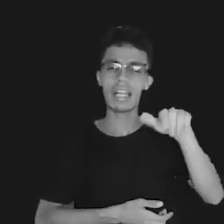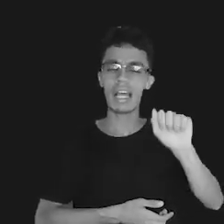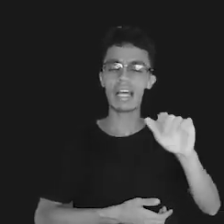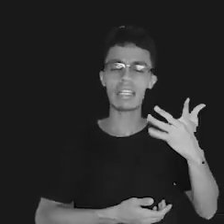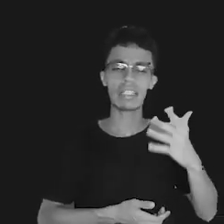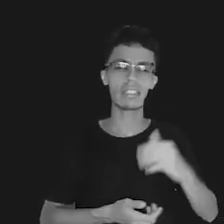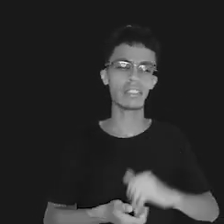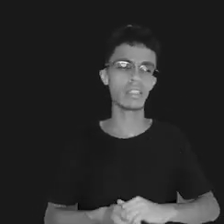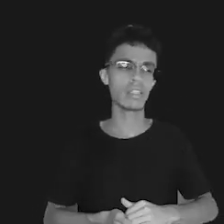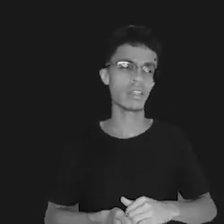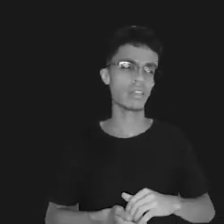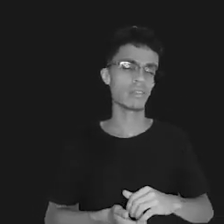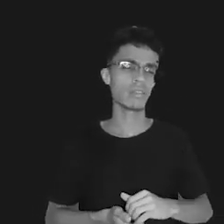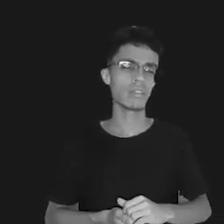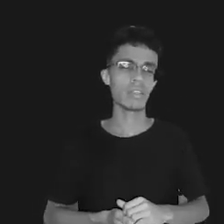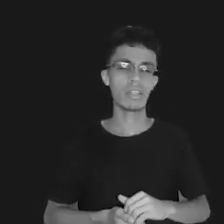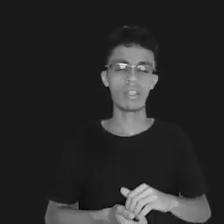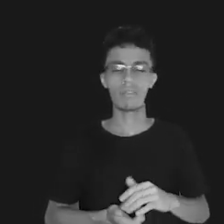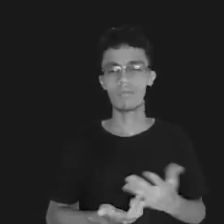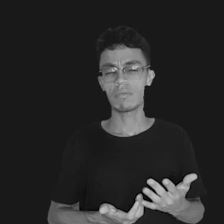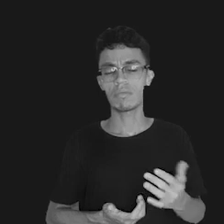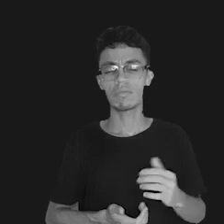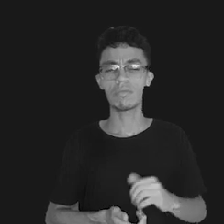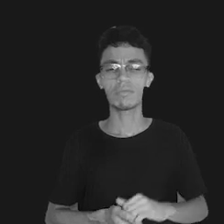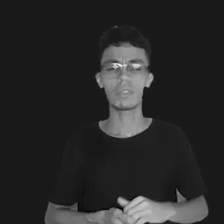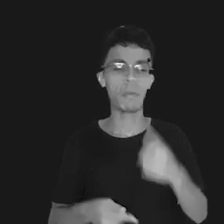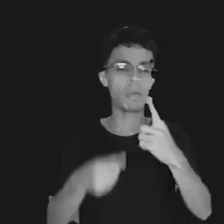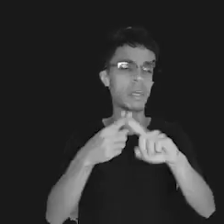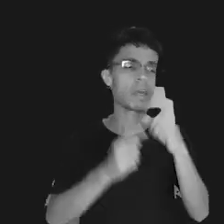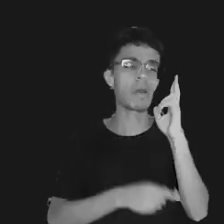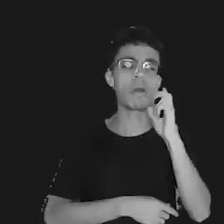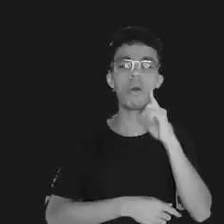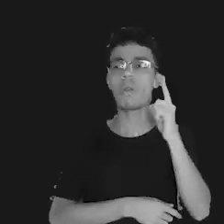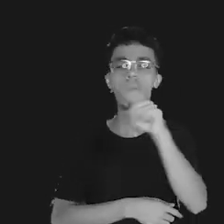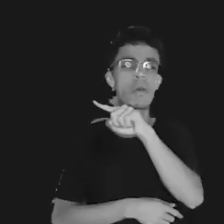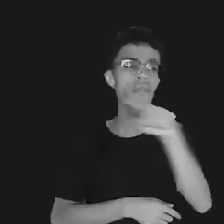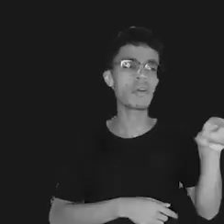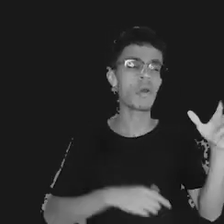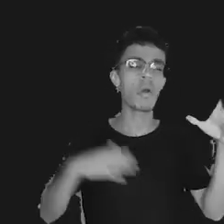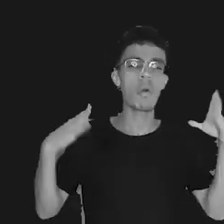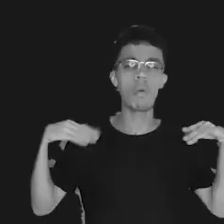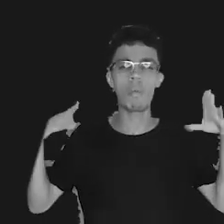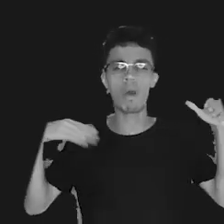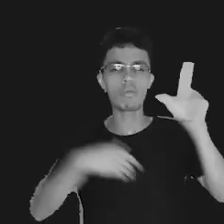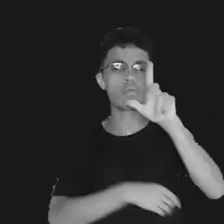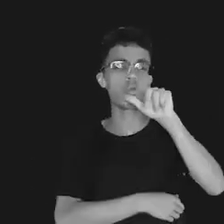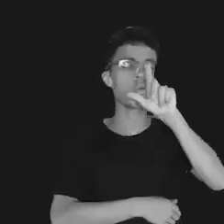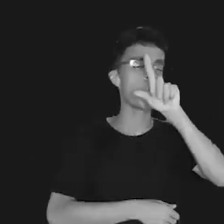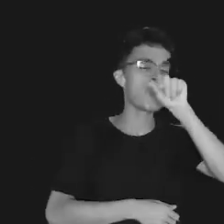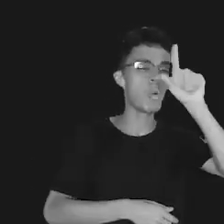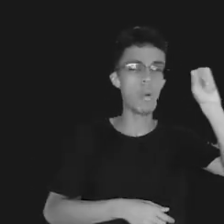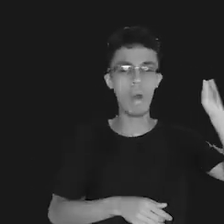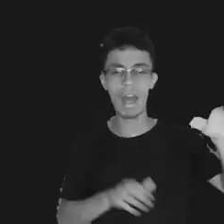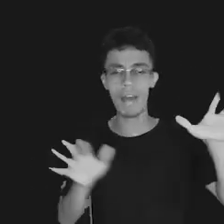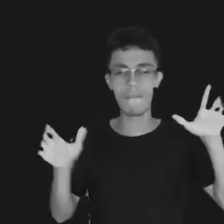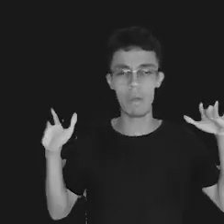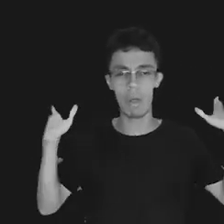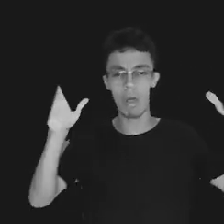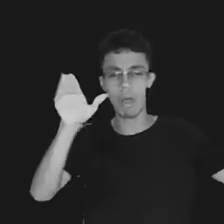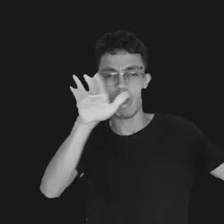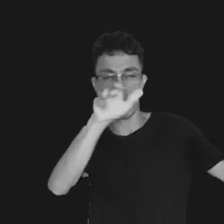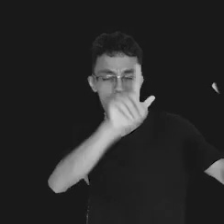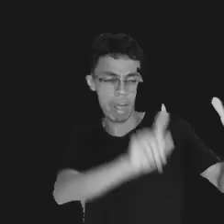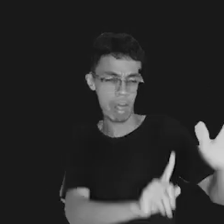mesmo? Um alimento. É porque nunca vi tantos pássaros ao redor de uma só pessoa. E os cães,